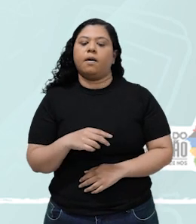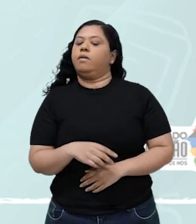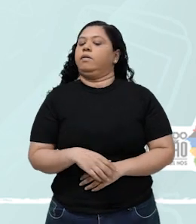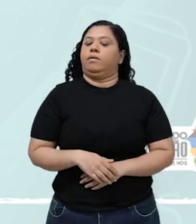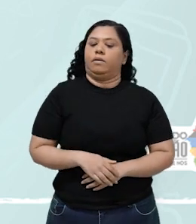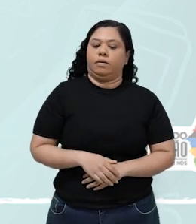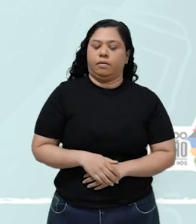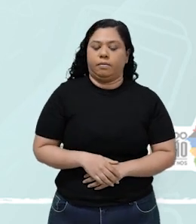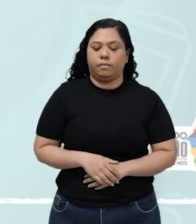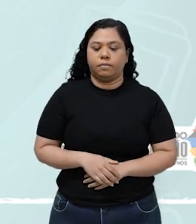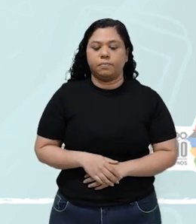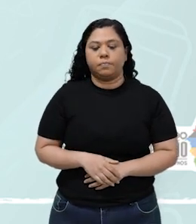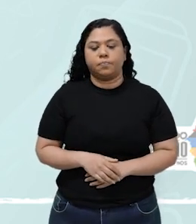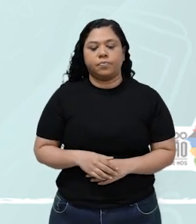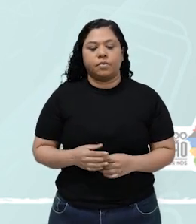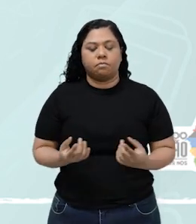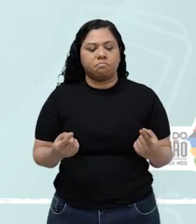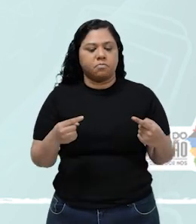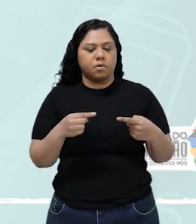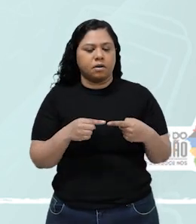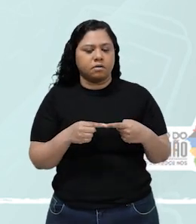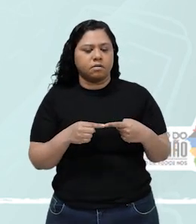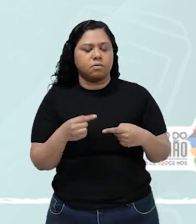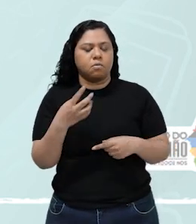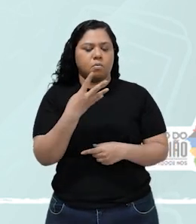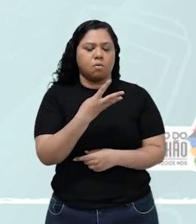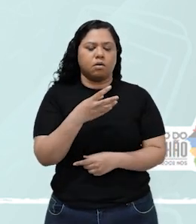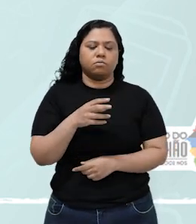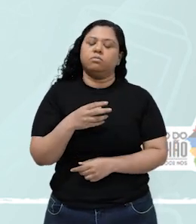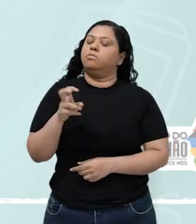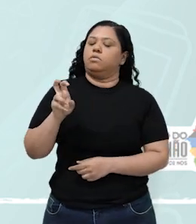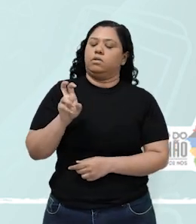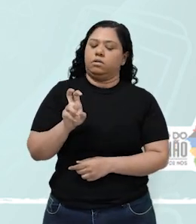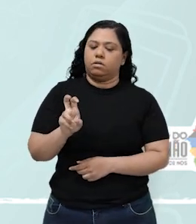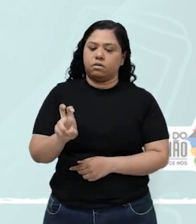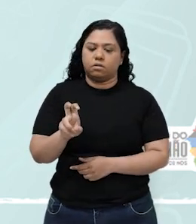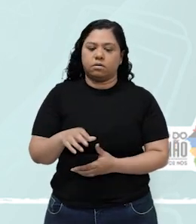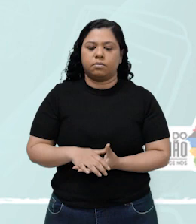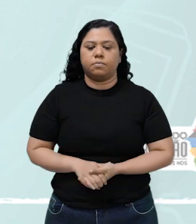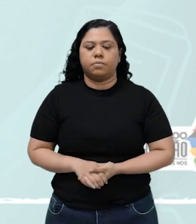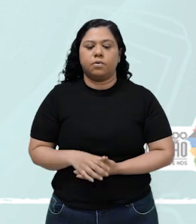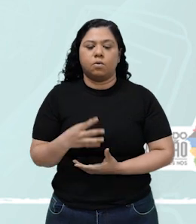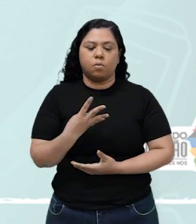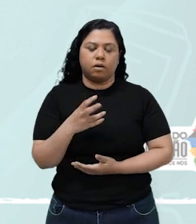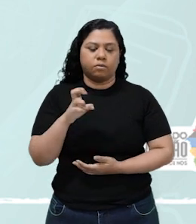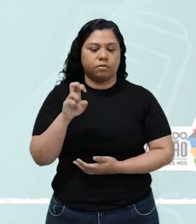A insaturação está entre o 4 e 5, então 2-metil, pente, 4-enal.